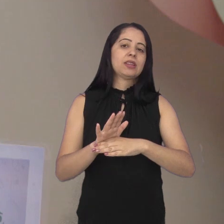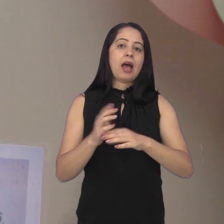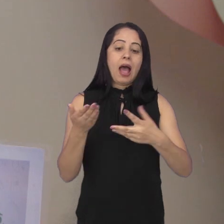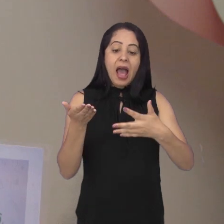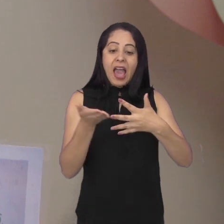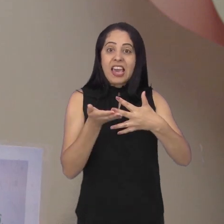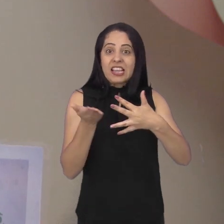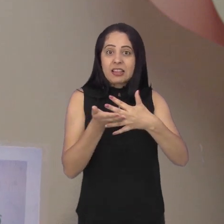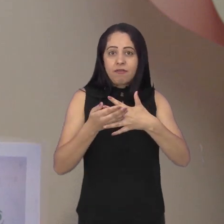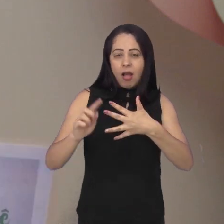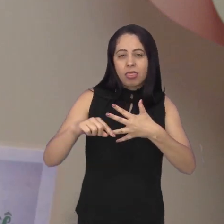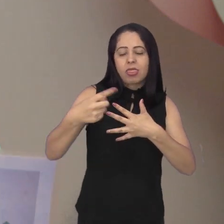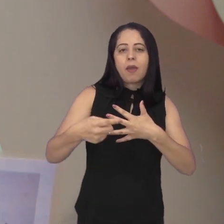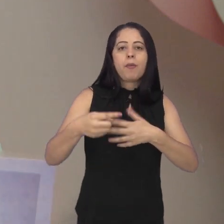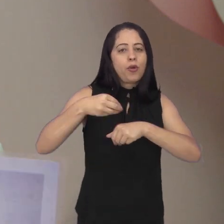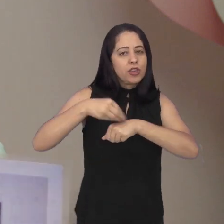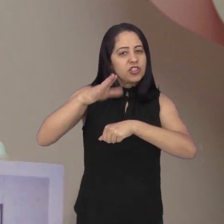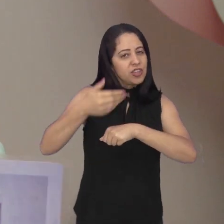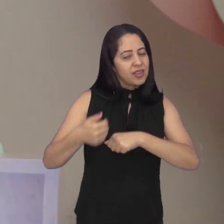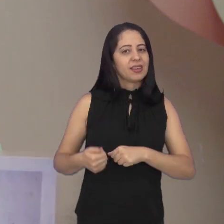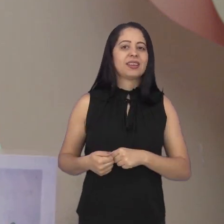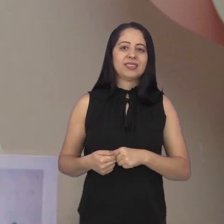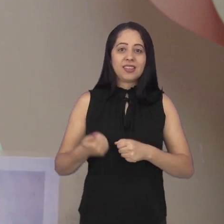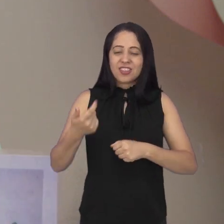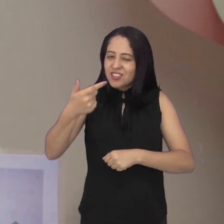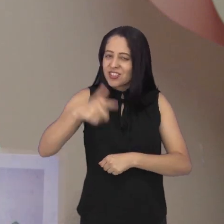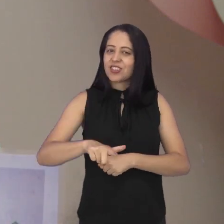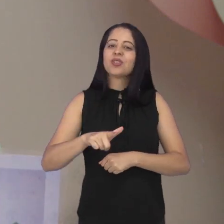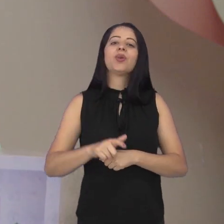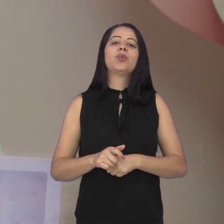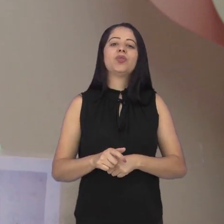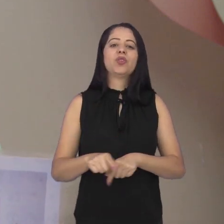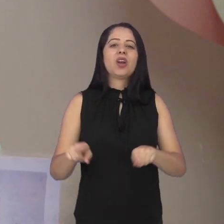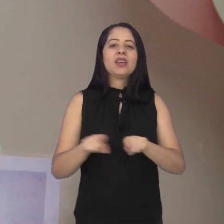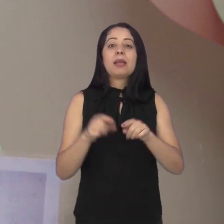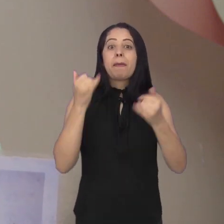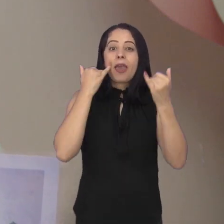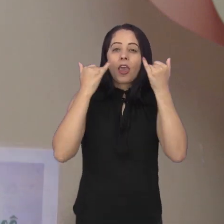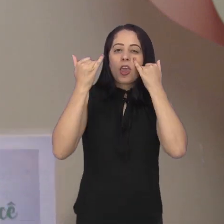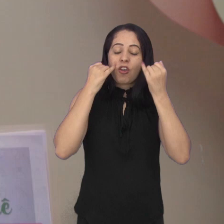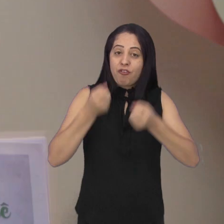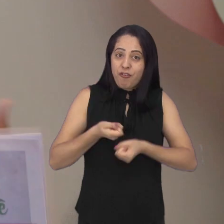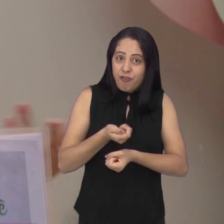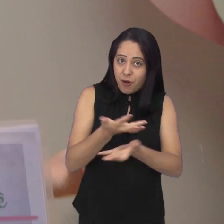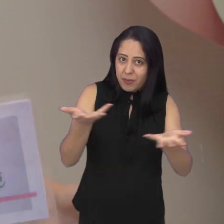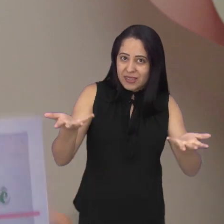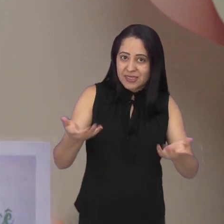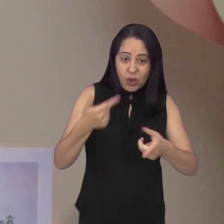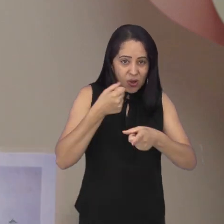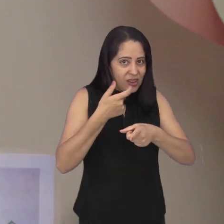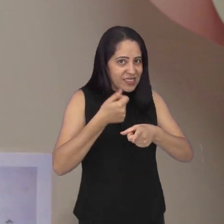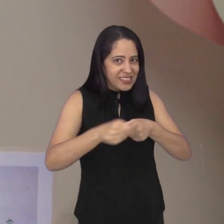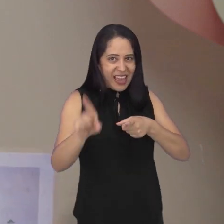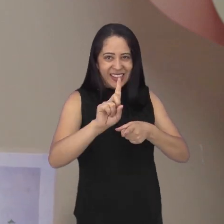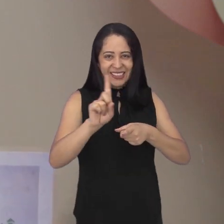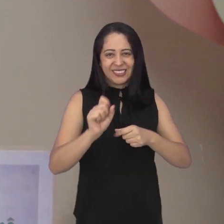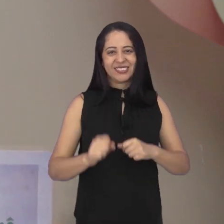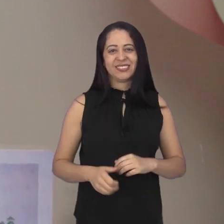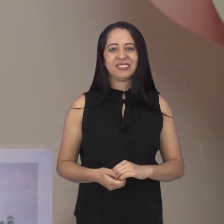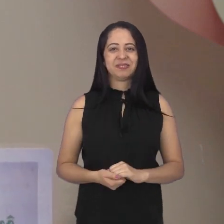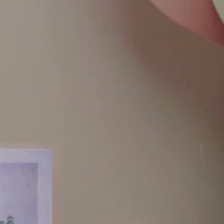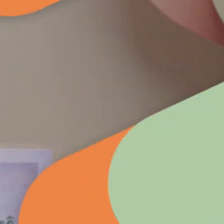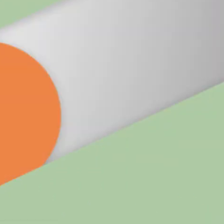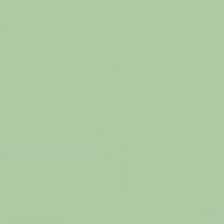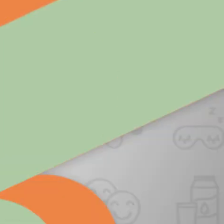vai te ajudar bastante. Daqui a pouquinho, depois do intervalo, a gente volta com outras dicas e com muito mais informações sobre esse assunto. Fica